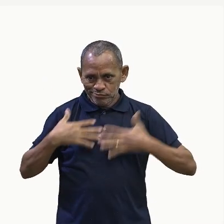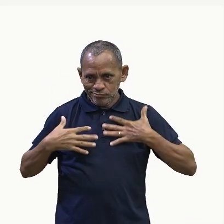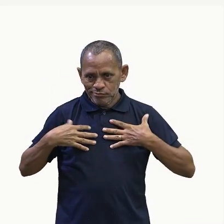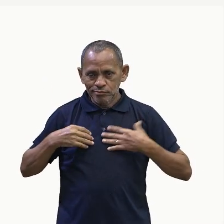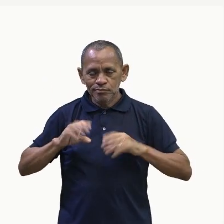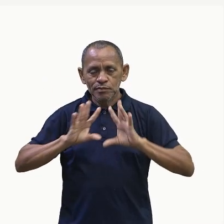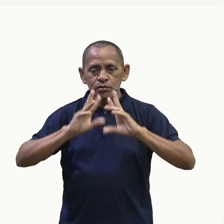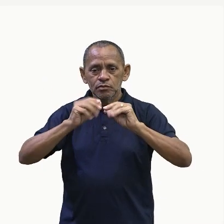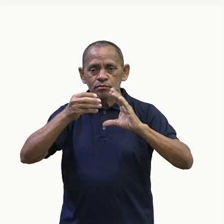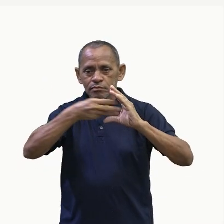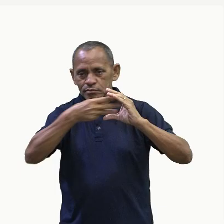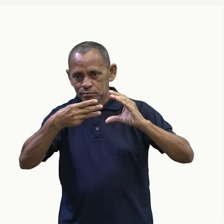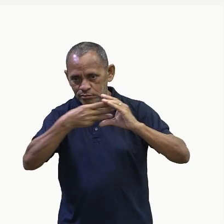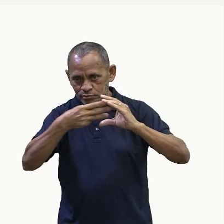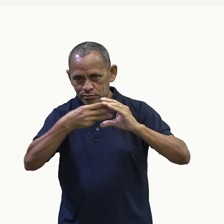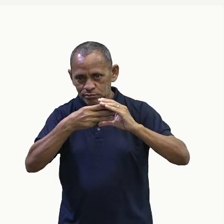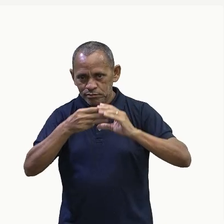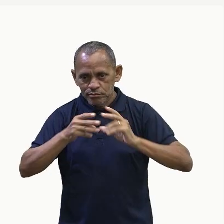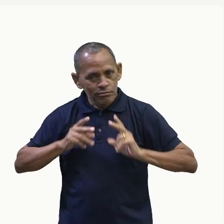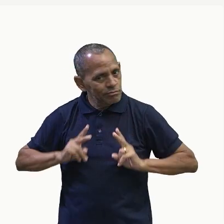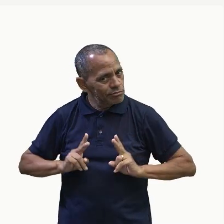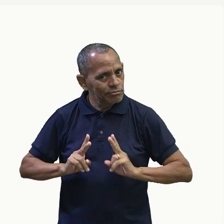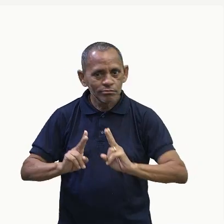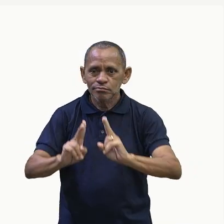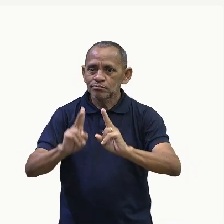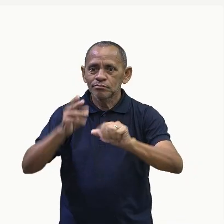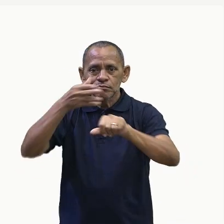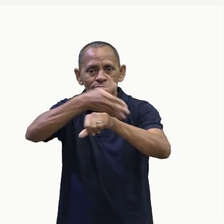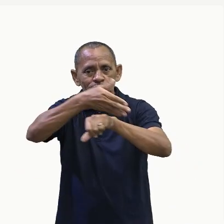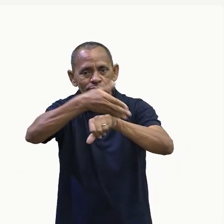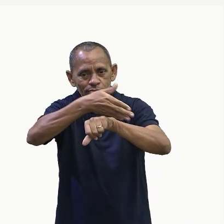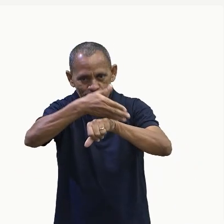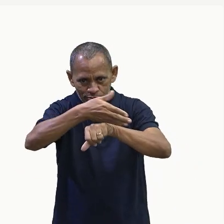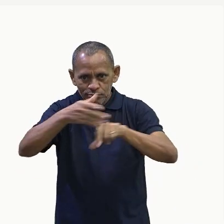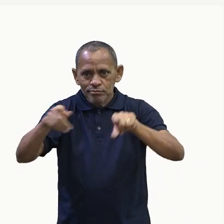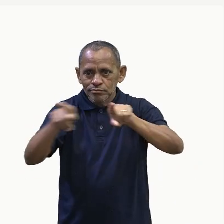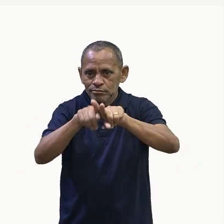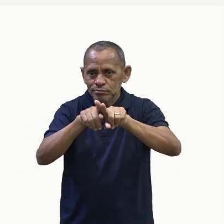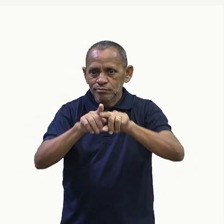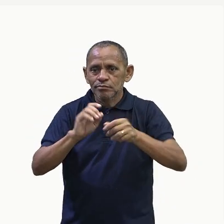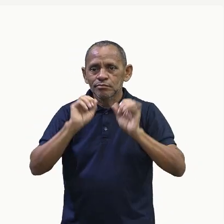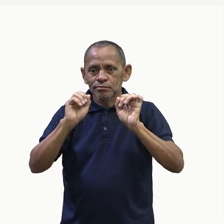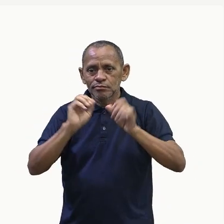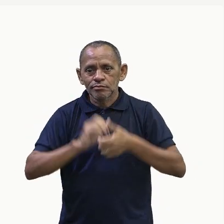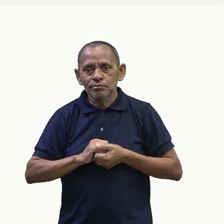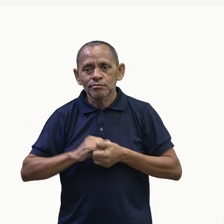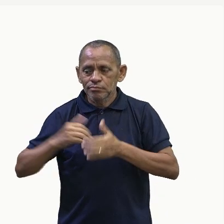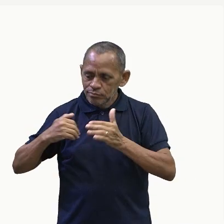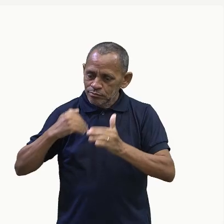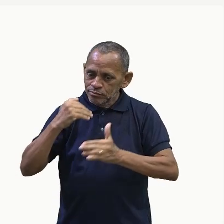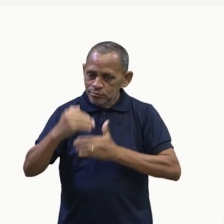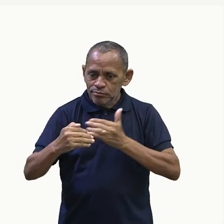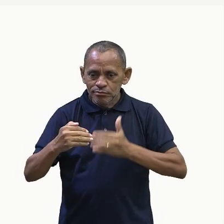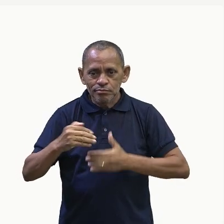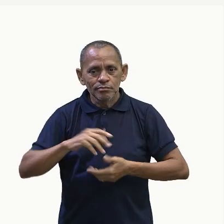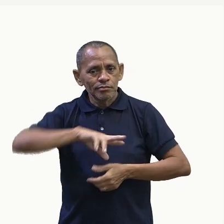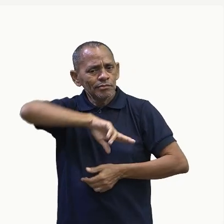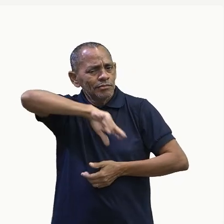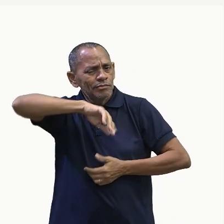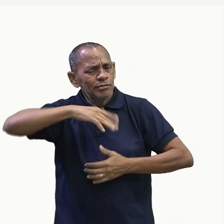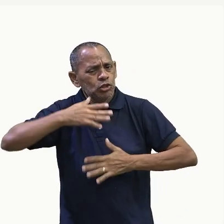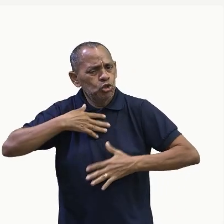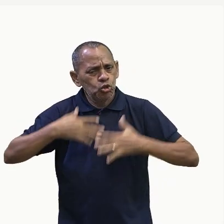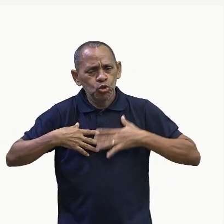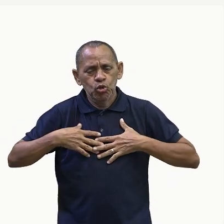células, elas estão continuamente participando desse processo. Não no nosso corpo somente, mas de todos os